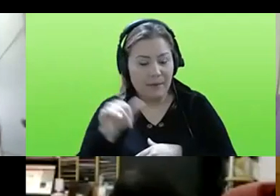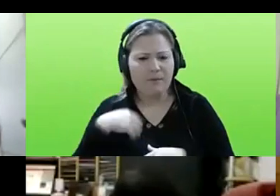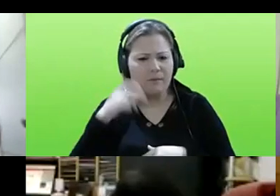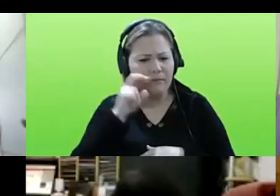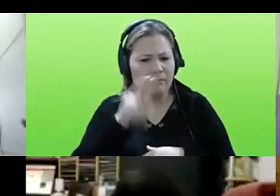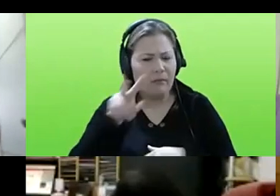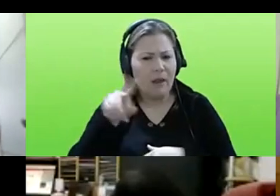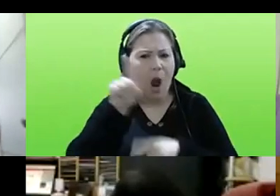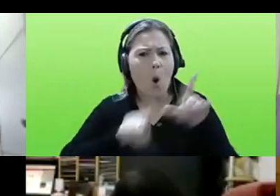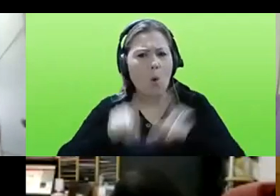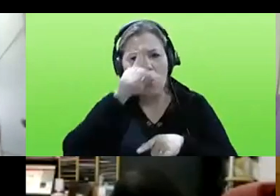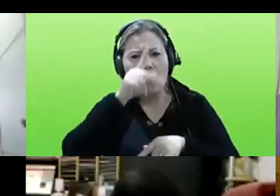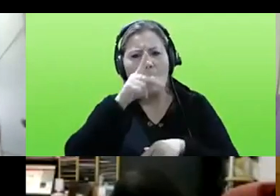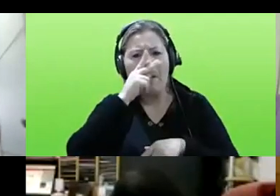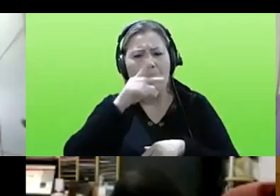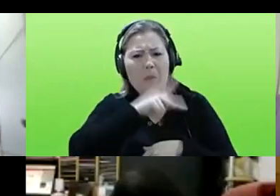professores catedráticos